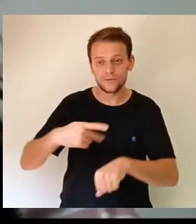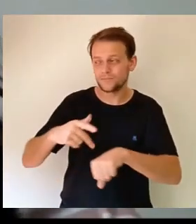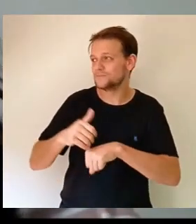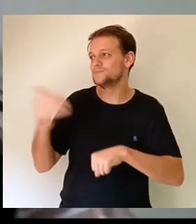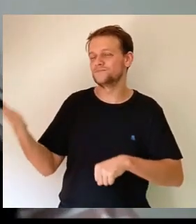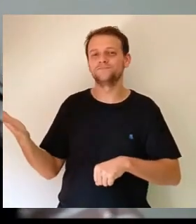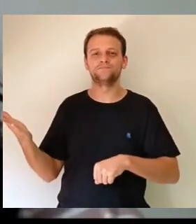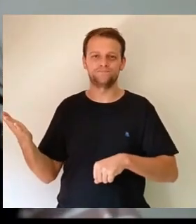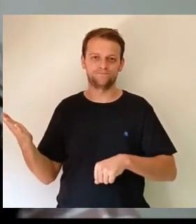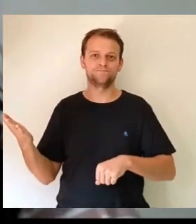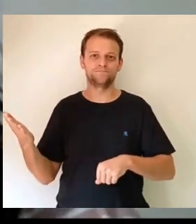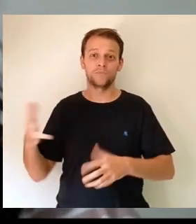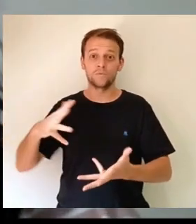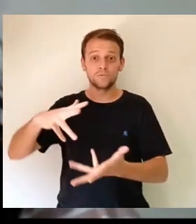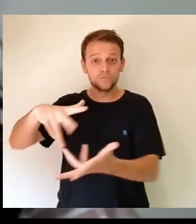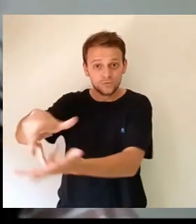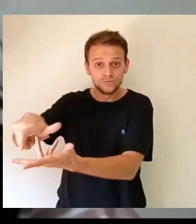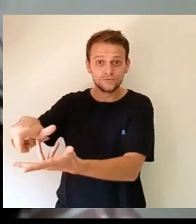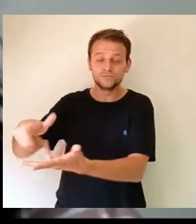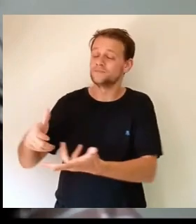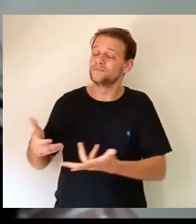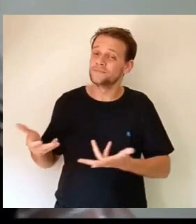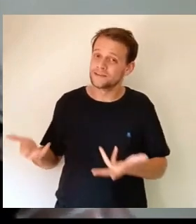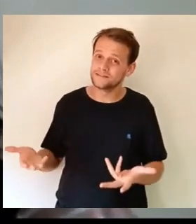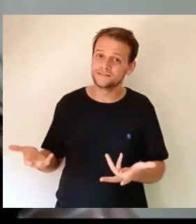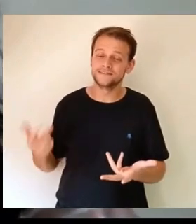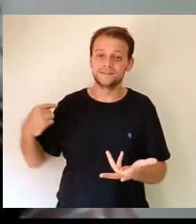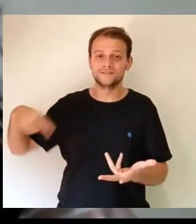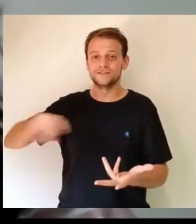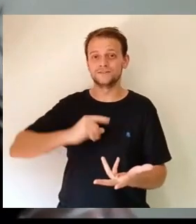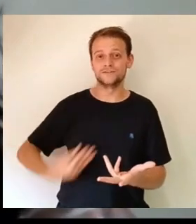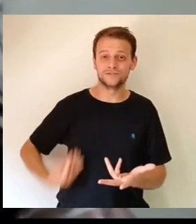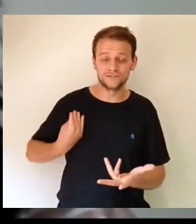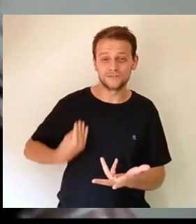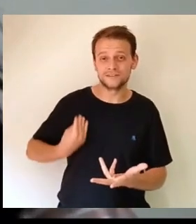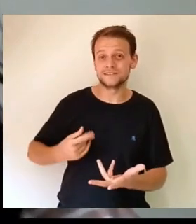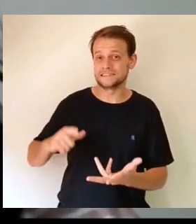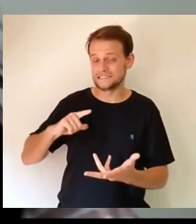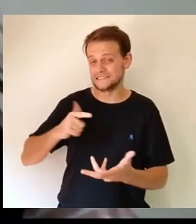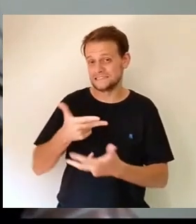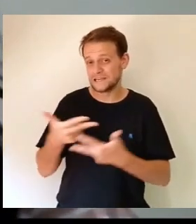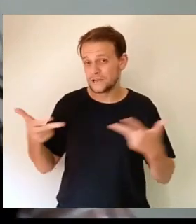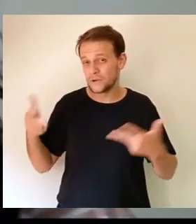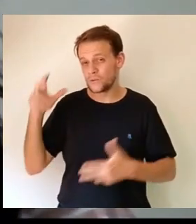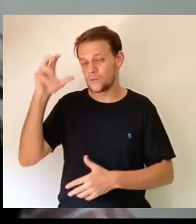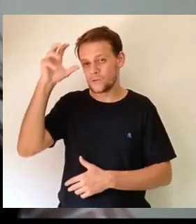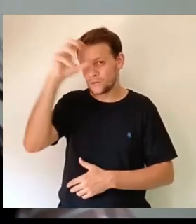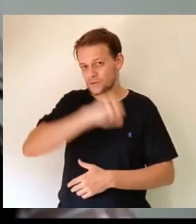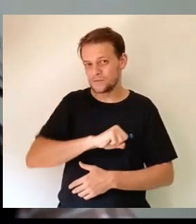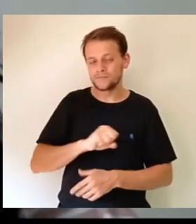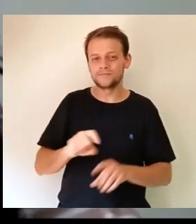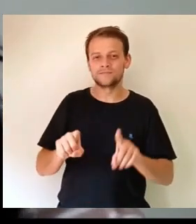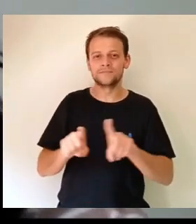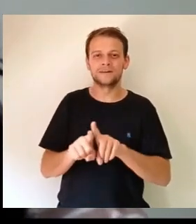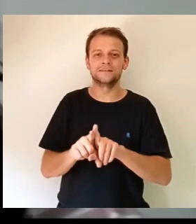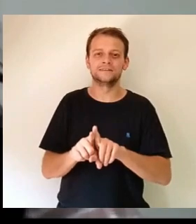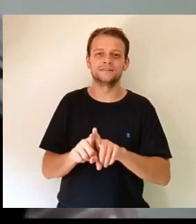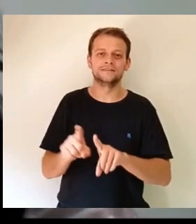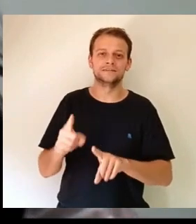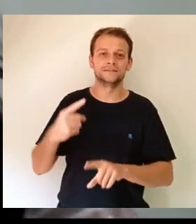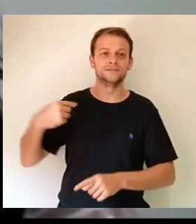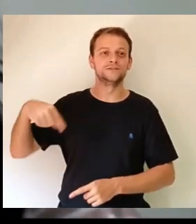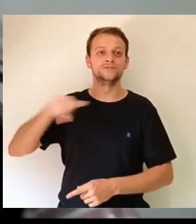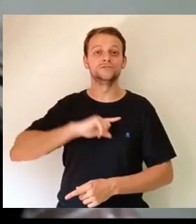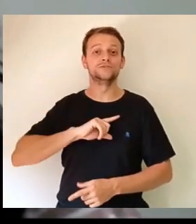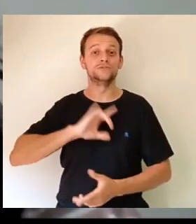né, mas muito para o Brasil, mas para o mundo. E eu acho que assim, tanto a gente tem muito a aprender, mas também a gente tem